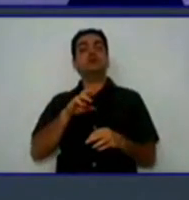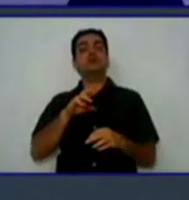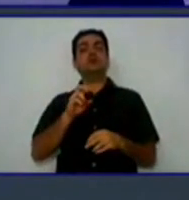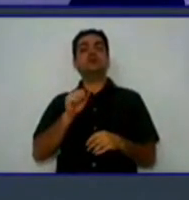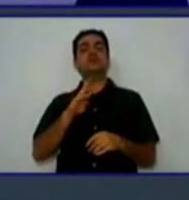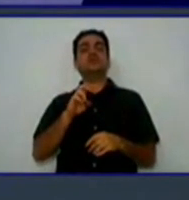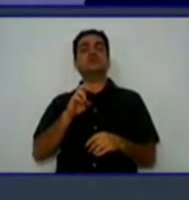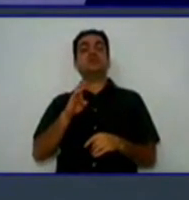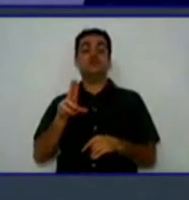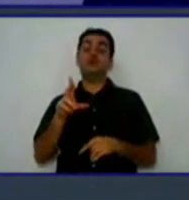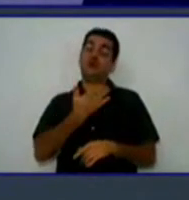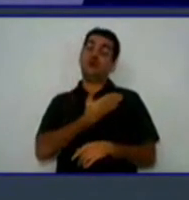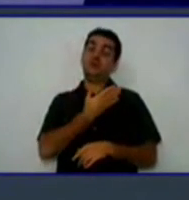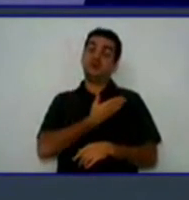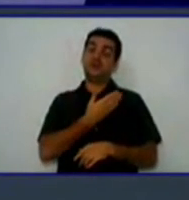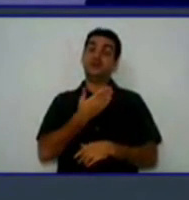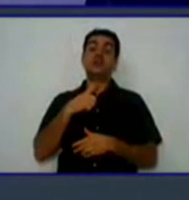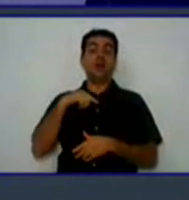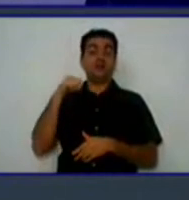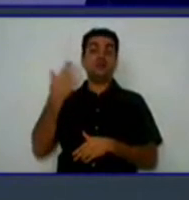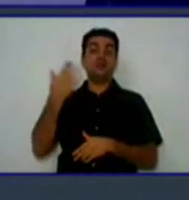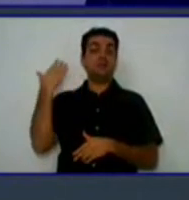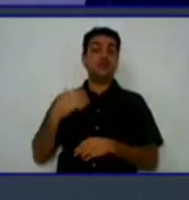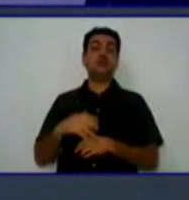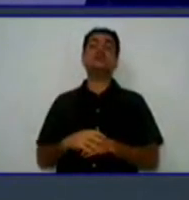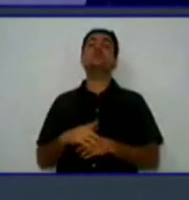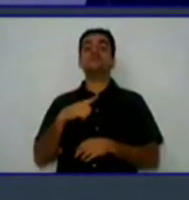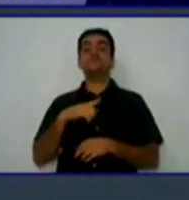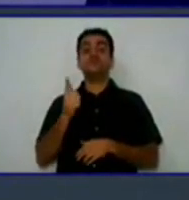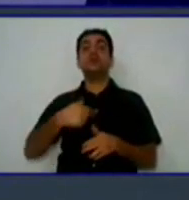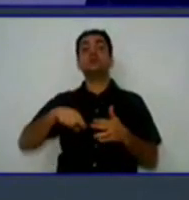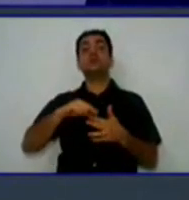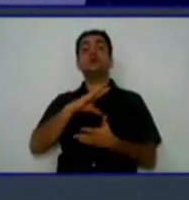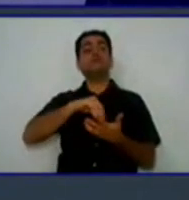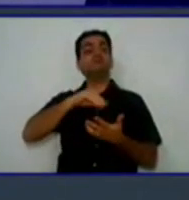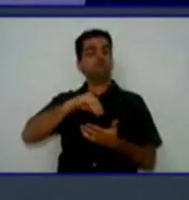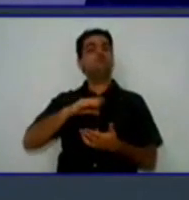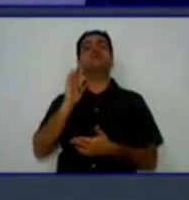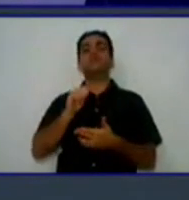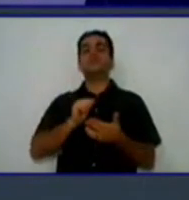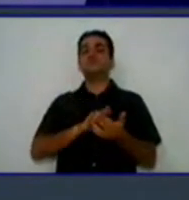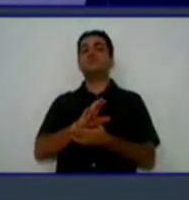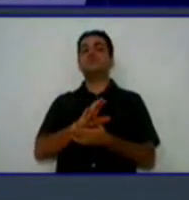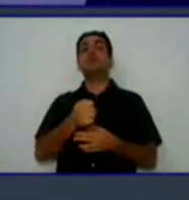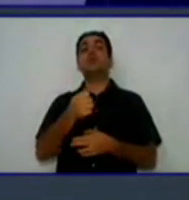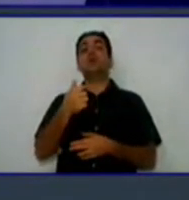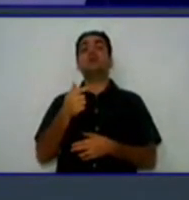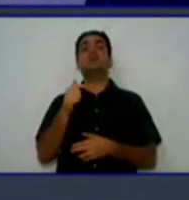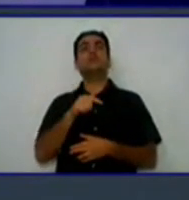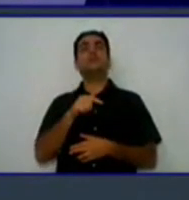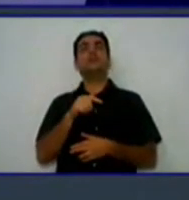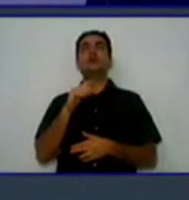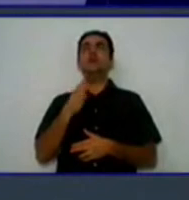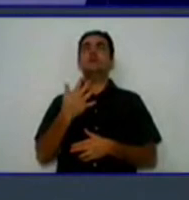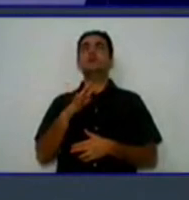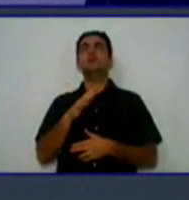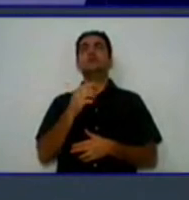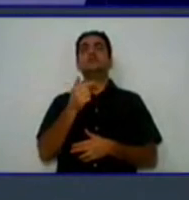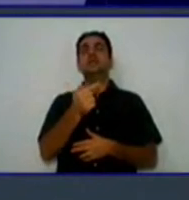querida antecessora, nós já digitalizamos todos eles numa quantidade correspondente a